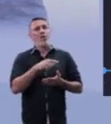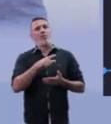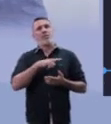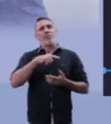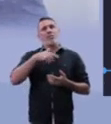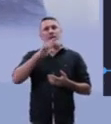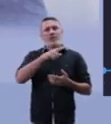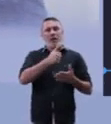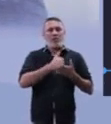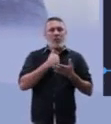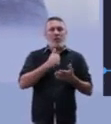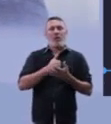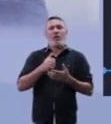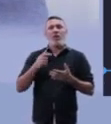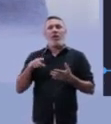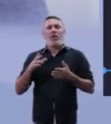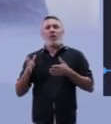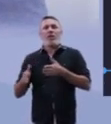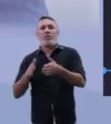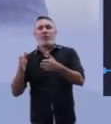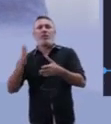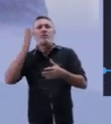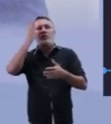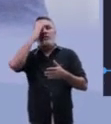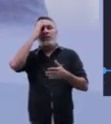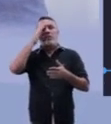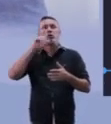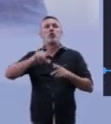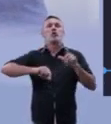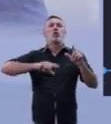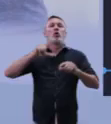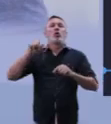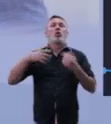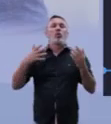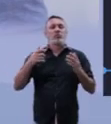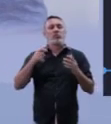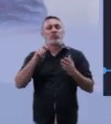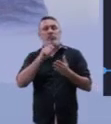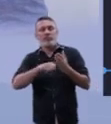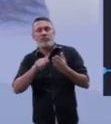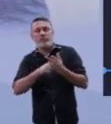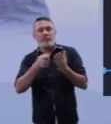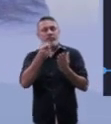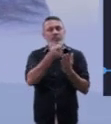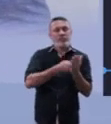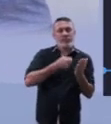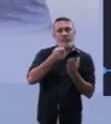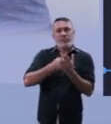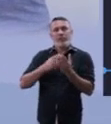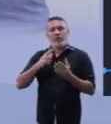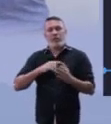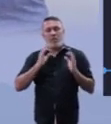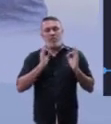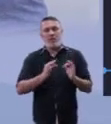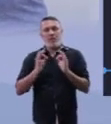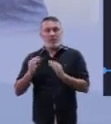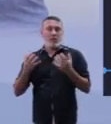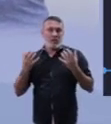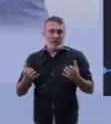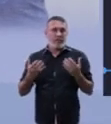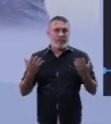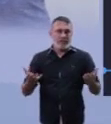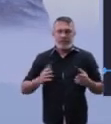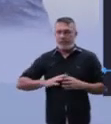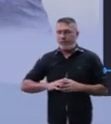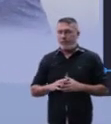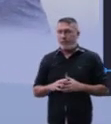de apoio, e o texto de apoio ele serve de um caminho, de um norte para que você venha escrever uma redação de fato da forma